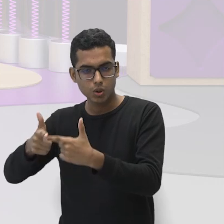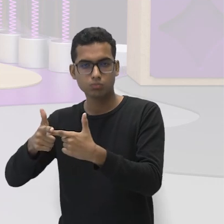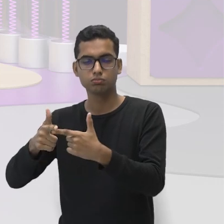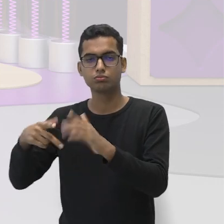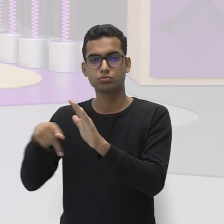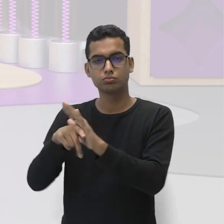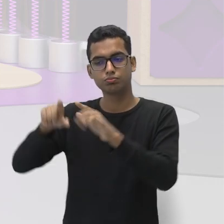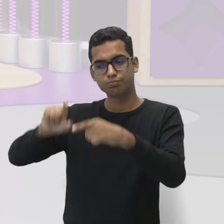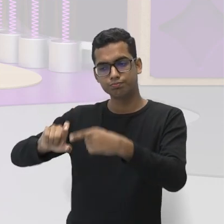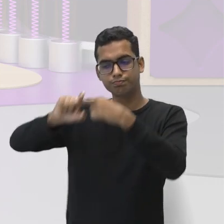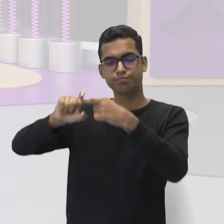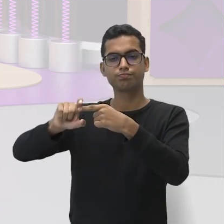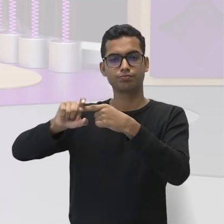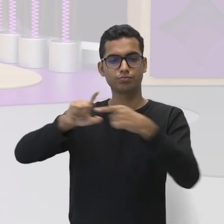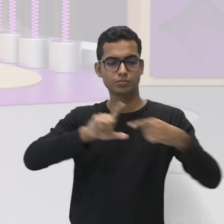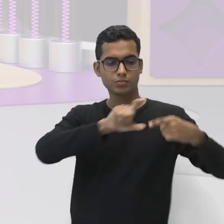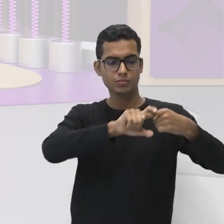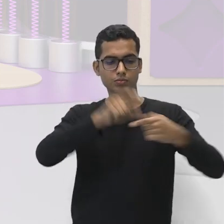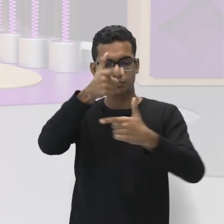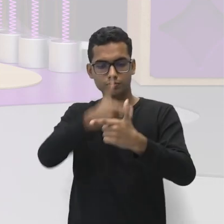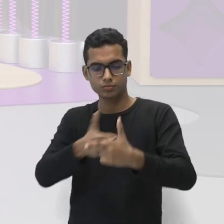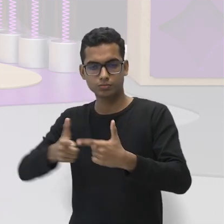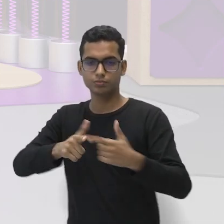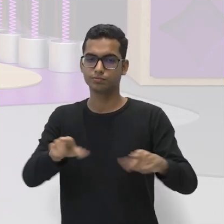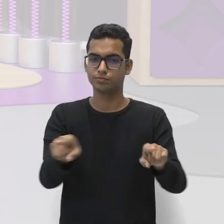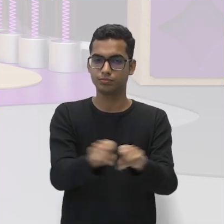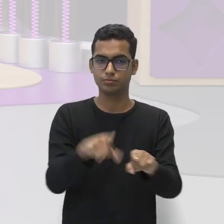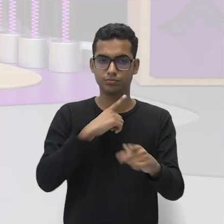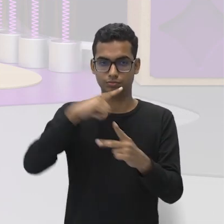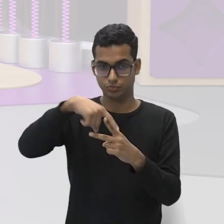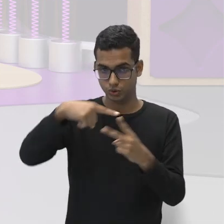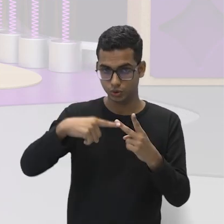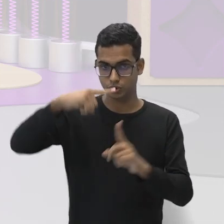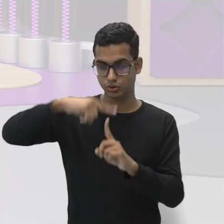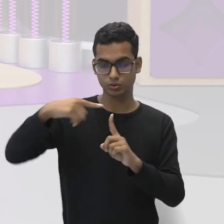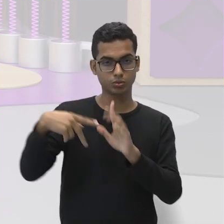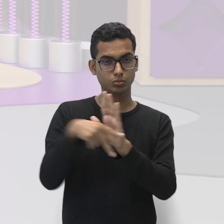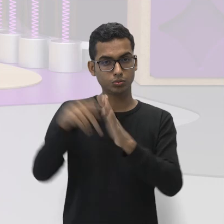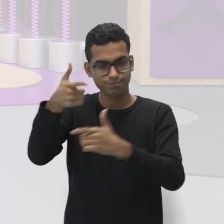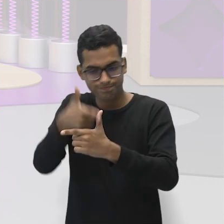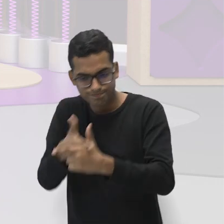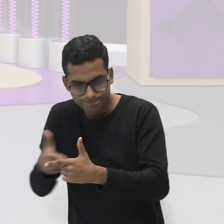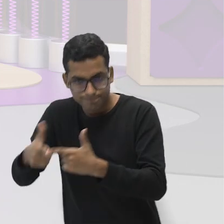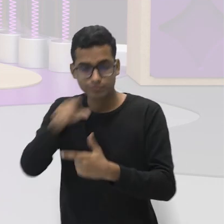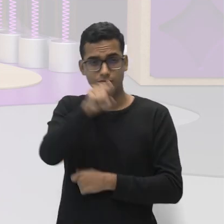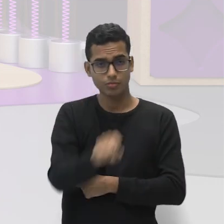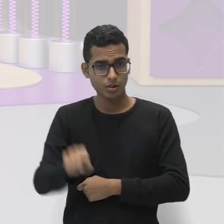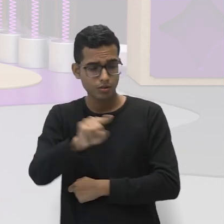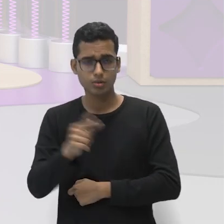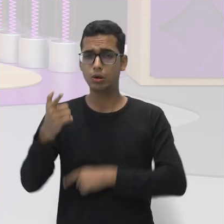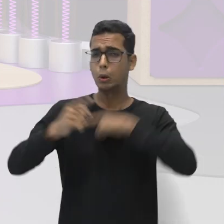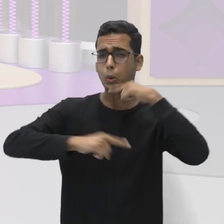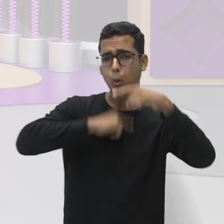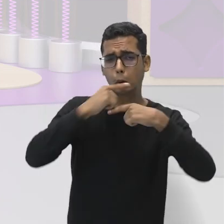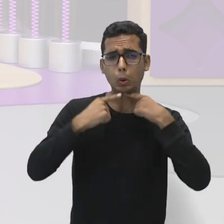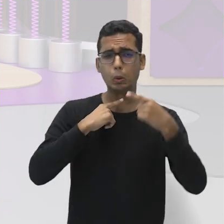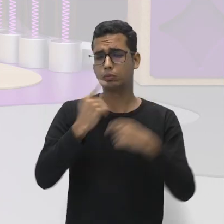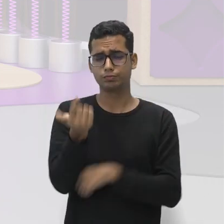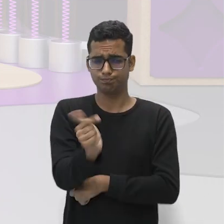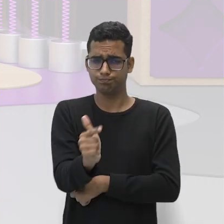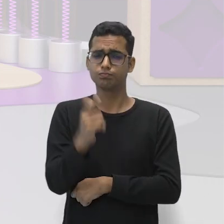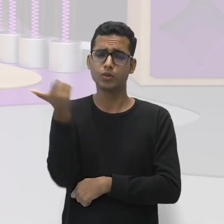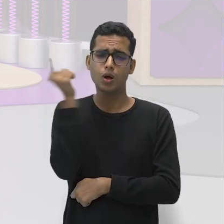você essas duas maneiras, esses dois tipos de divisão, para que vocês não fiquem aí nenhuma dúvida, para que